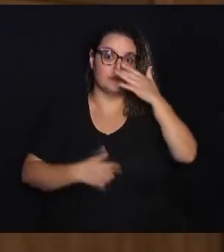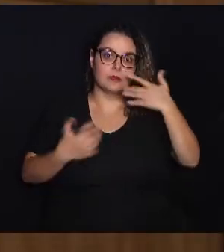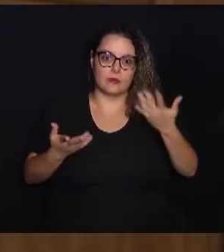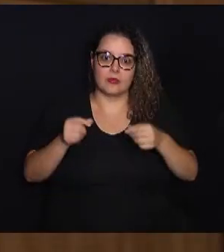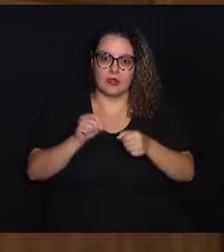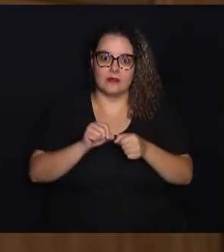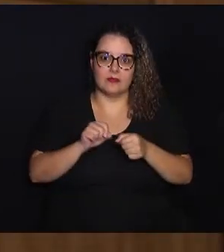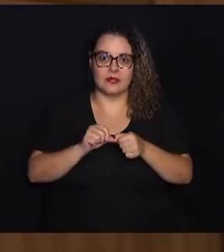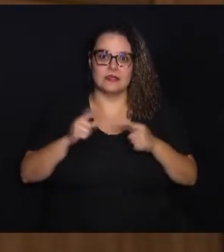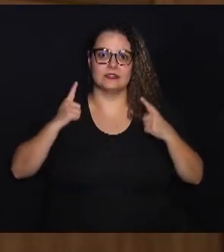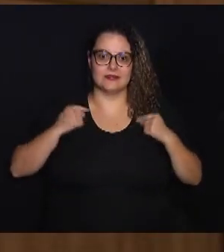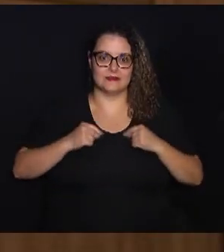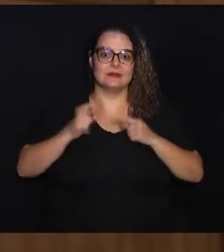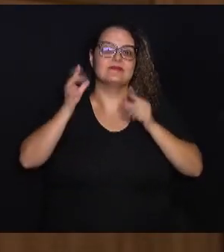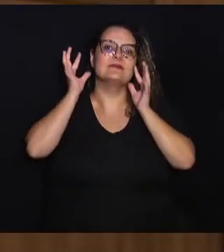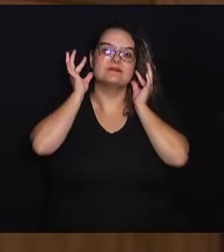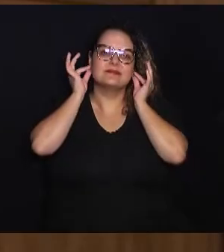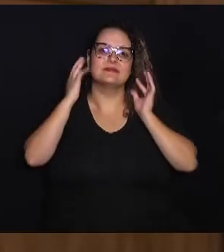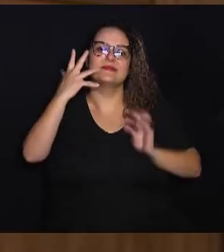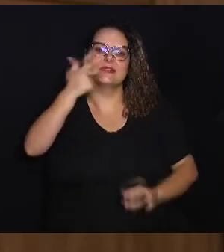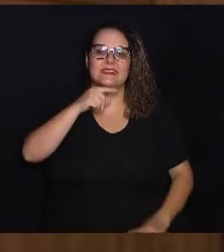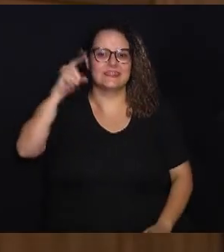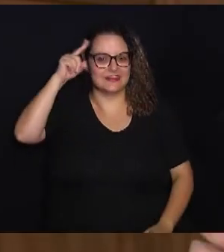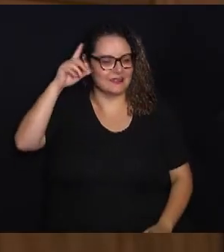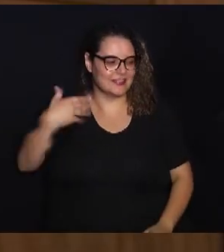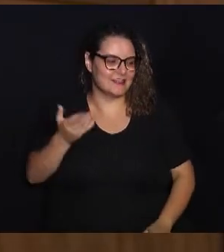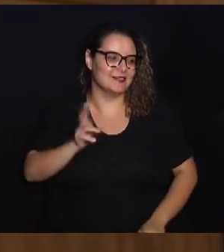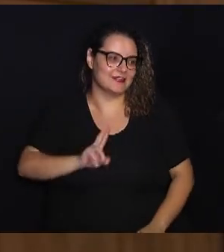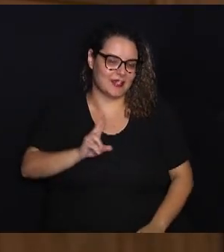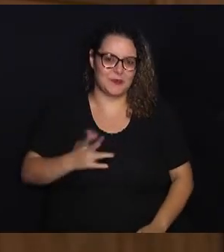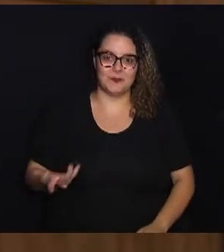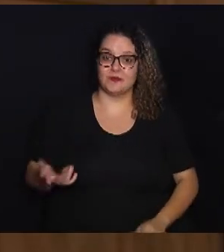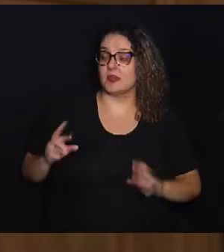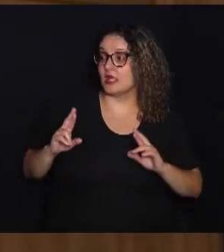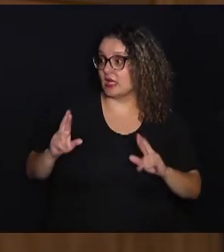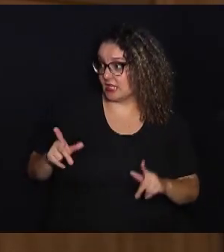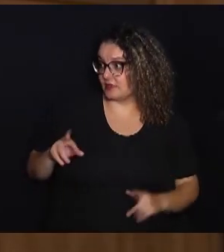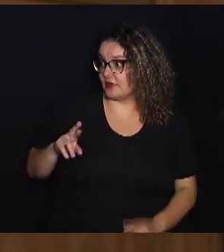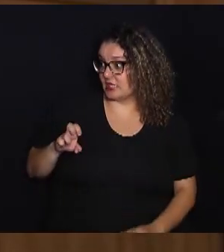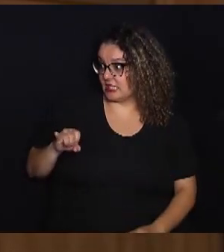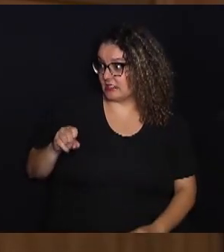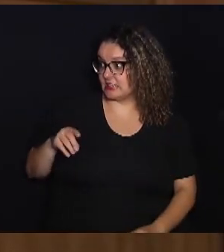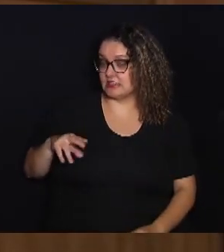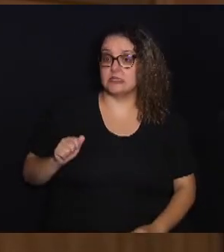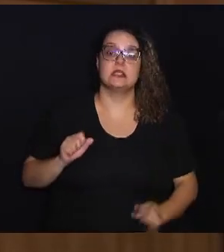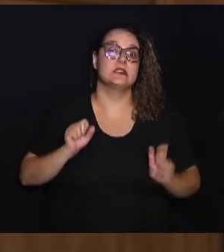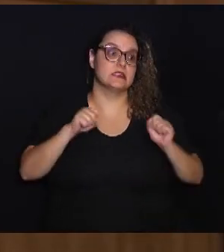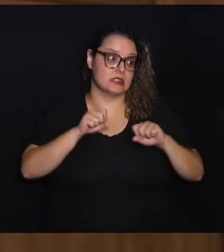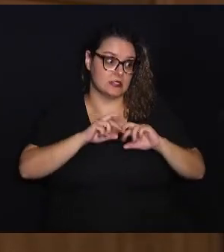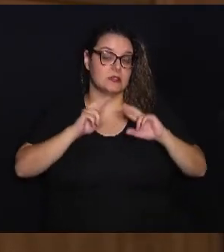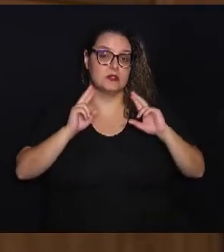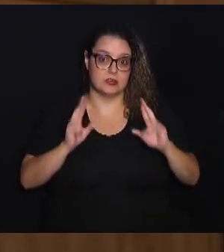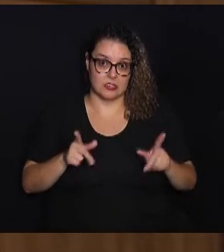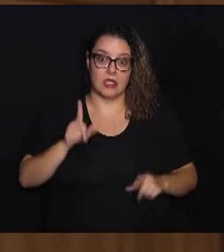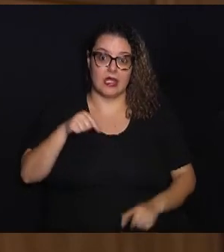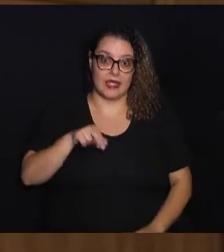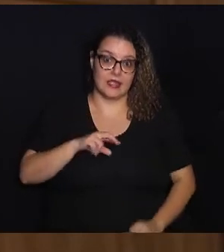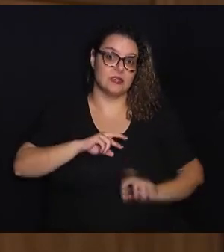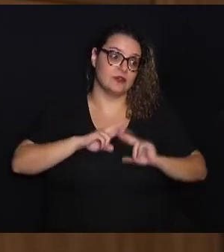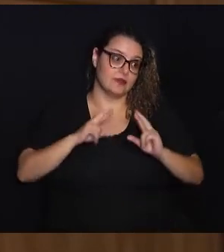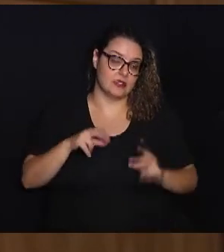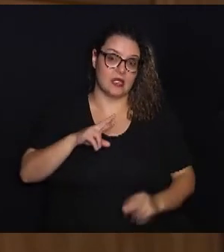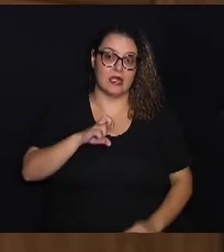joias muito bonitas pra gente usar aí no dia a dia. E ela é diferente da resina. Sim, além de ser diferente da resina,